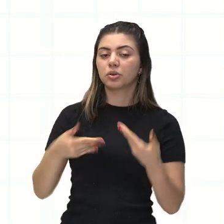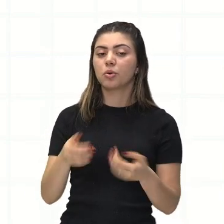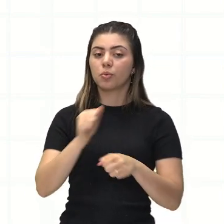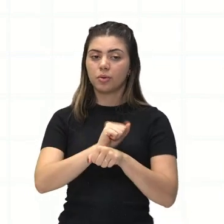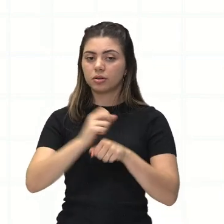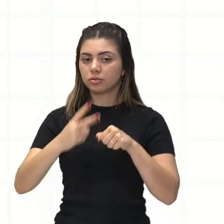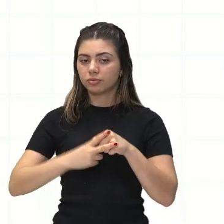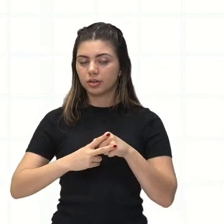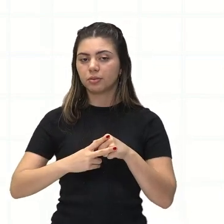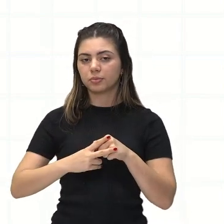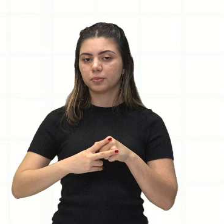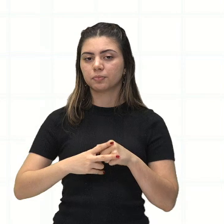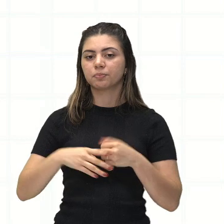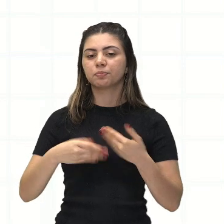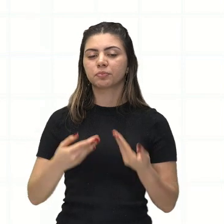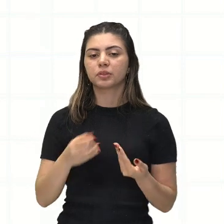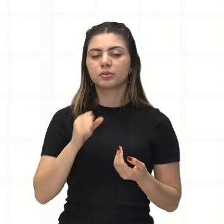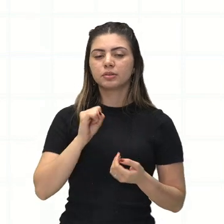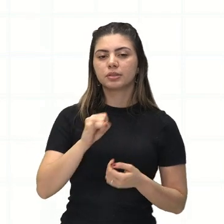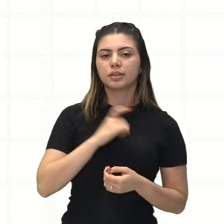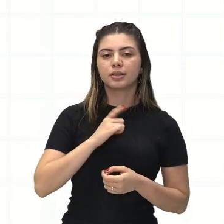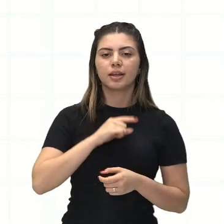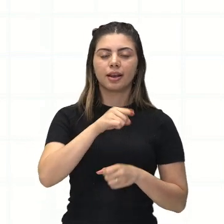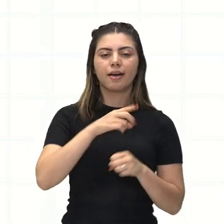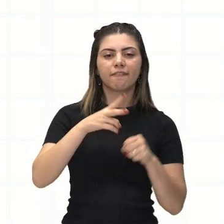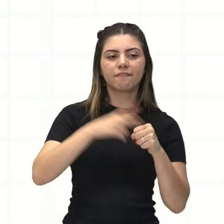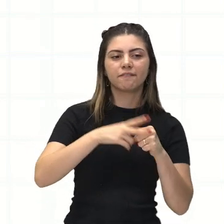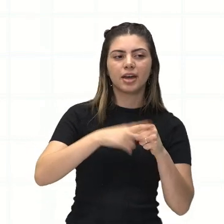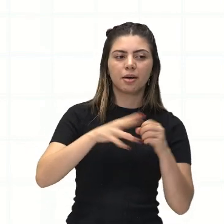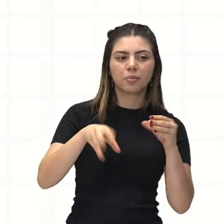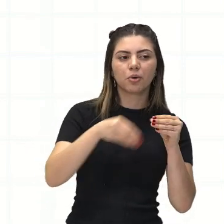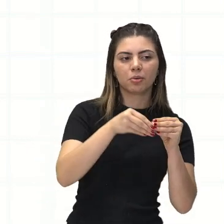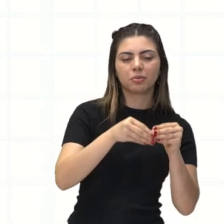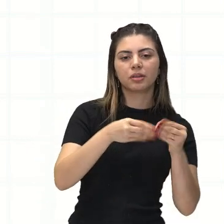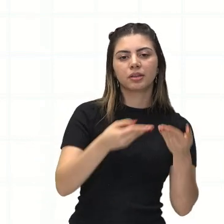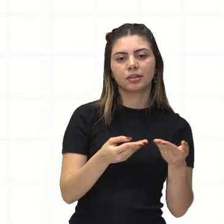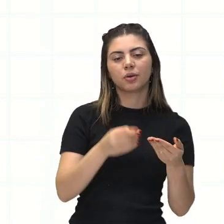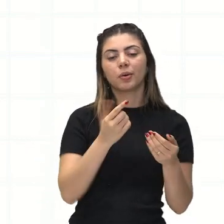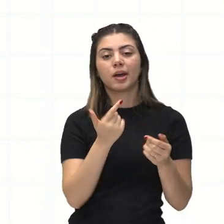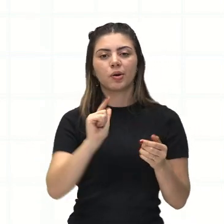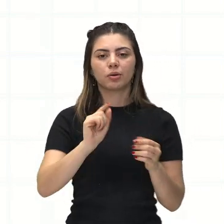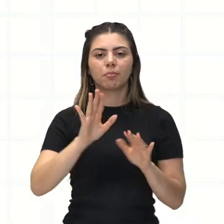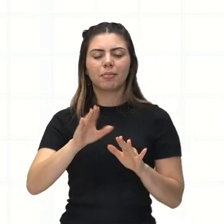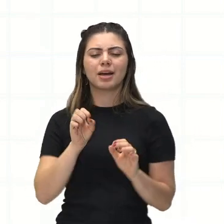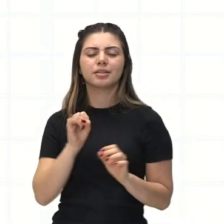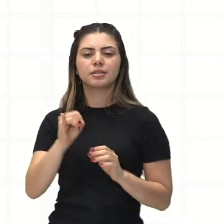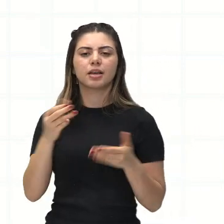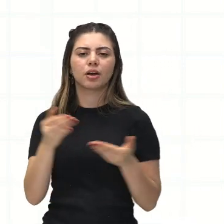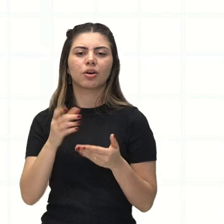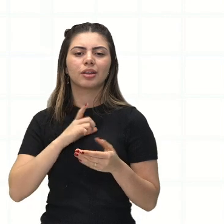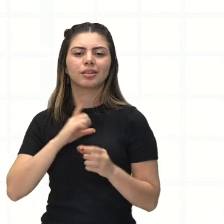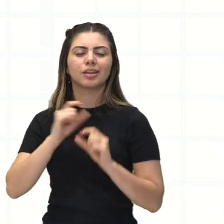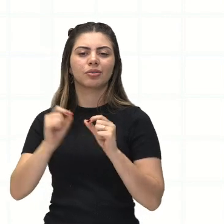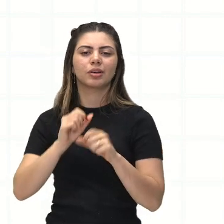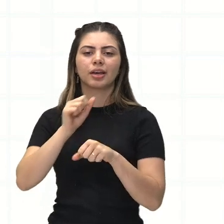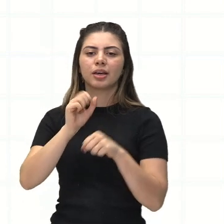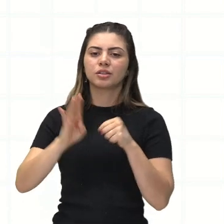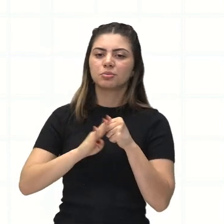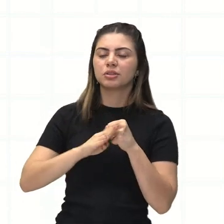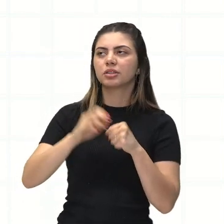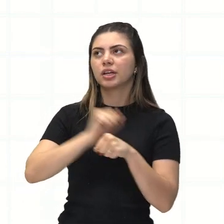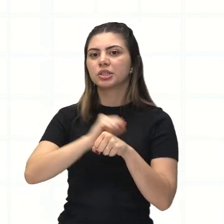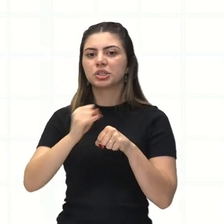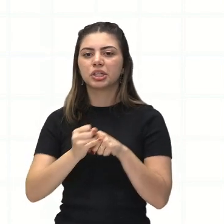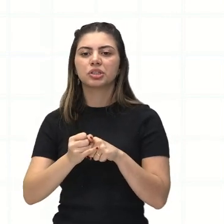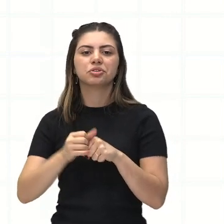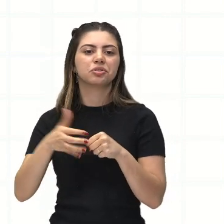advérbio. Se completei o sentido do verbo, complemento verbal. Se completei o sentido de um substantivo, de um adjetivo ou de um advérbio, eu vou